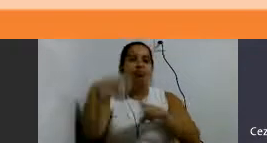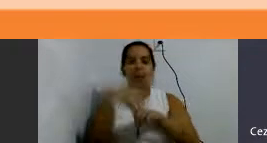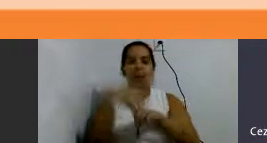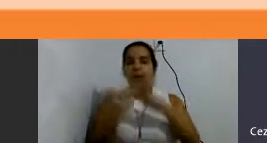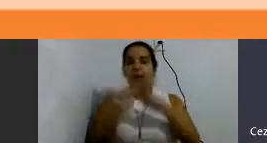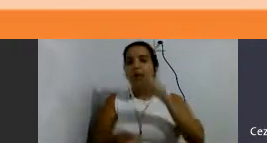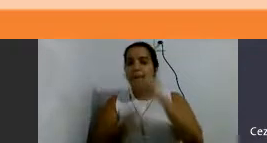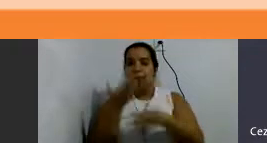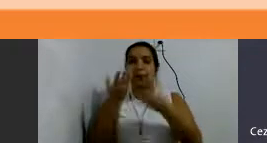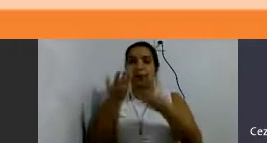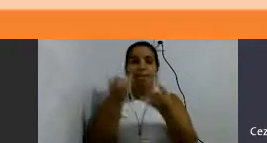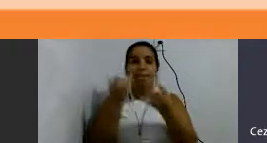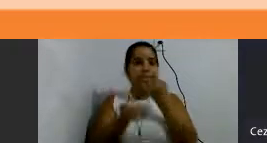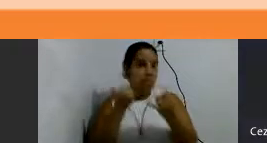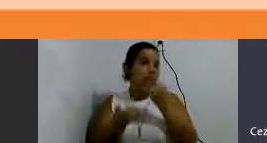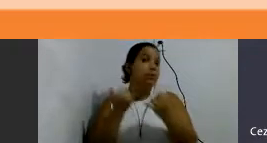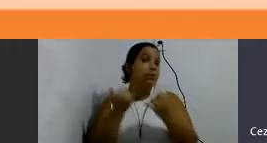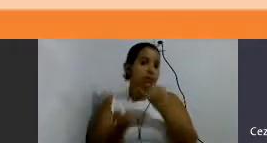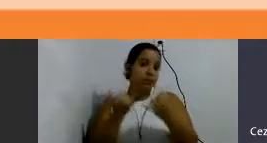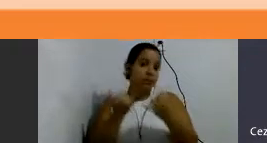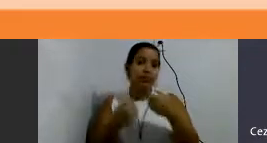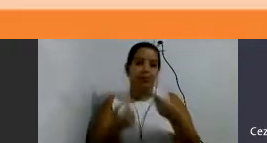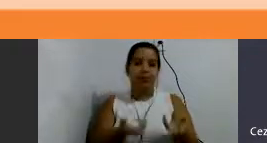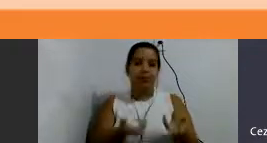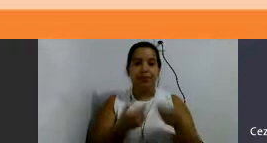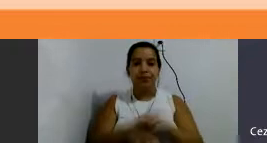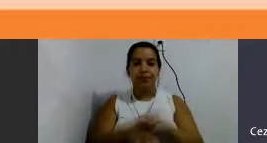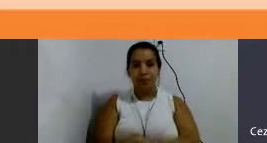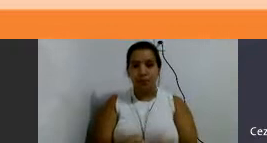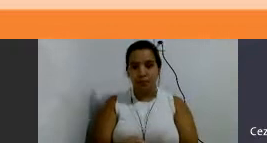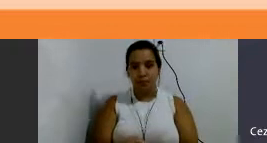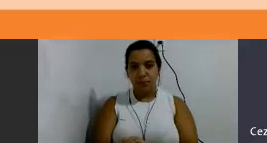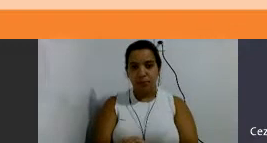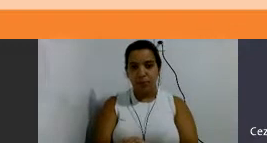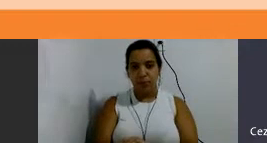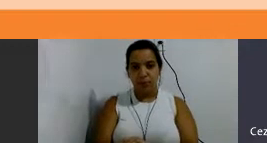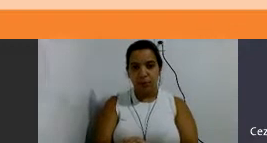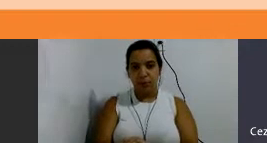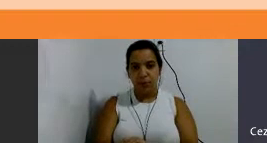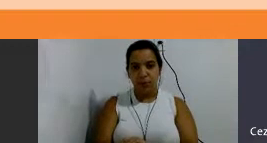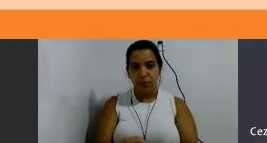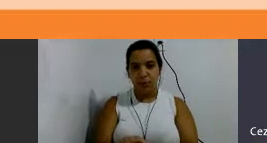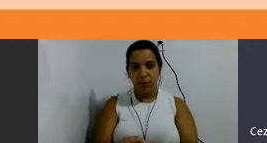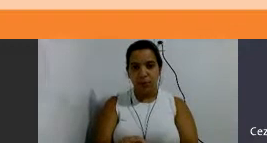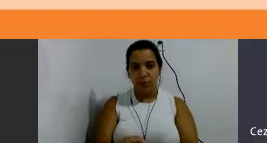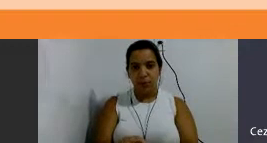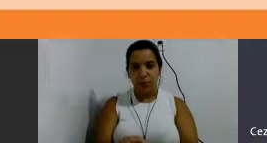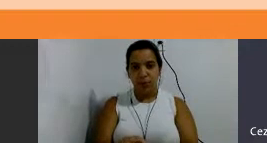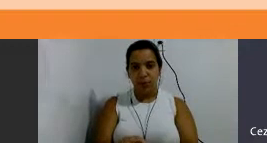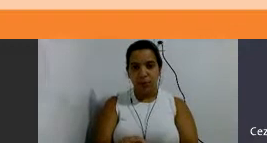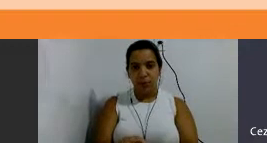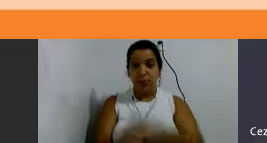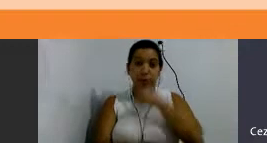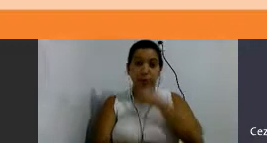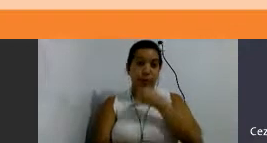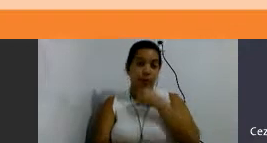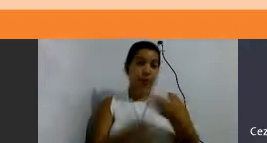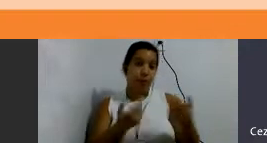lesões parecidas com a leishmaniose tegumentar. Então, quando a gente tem um caso desse, a gente faz